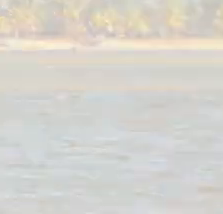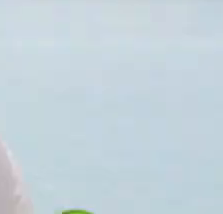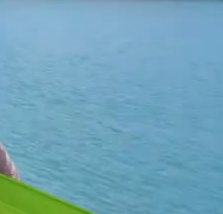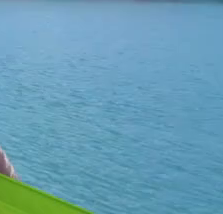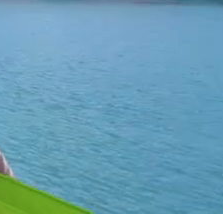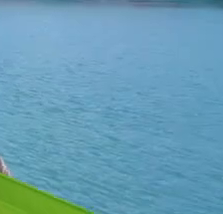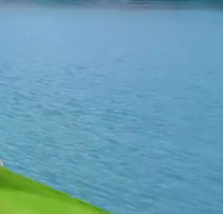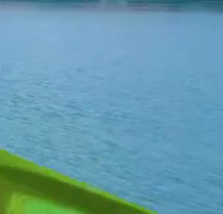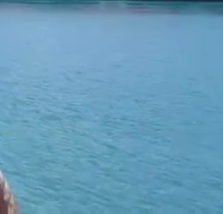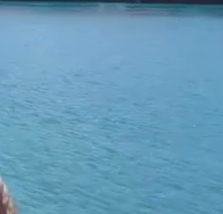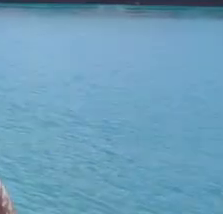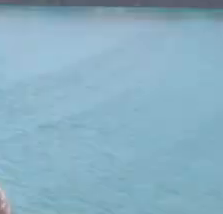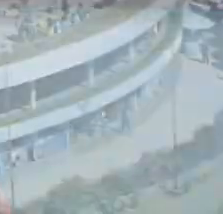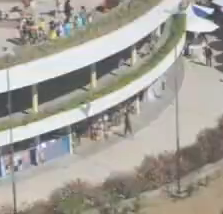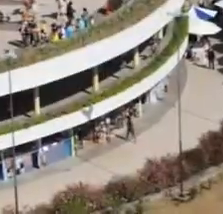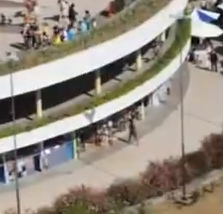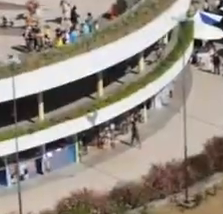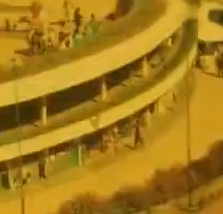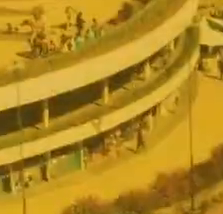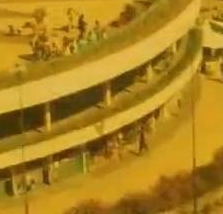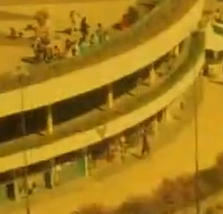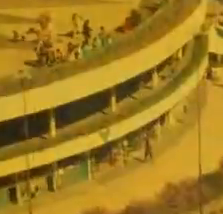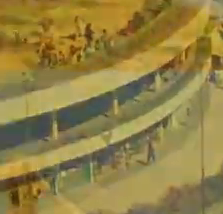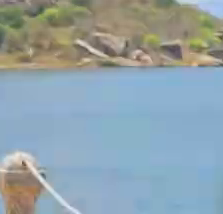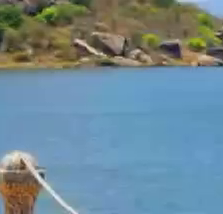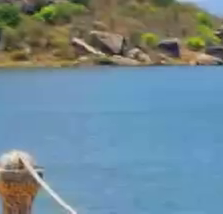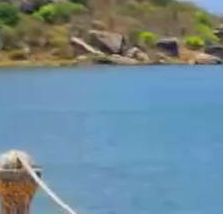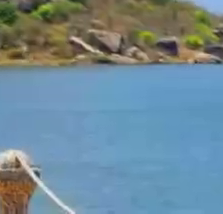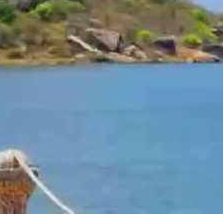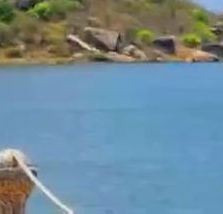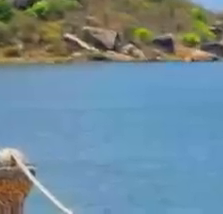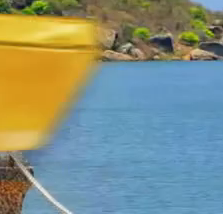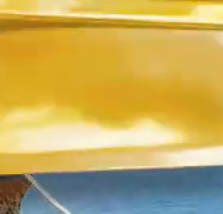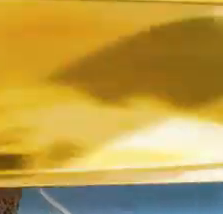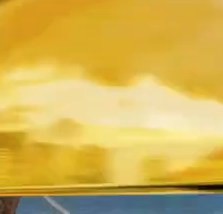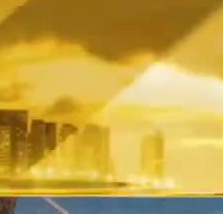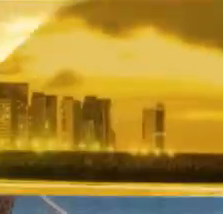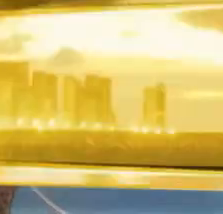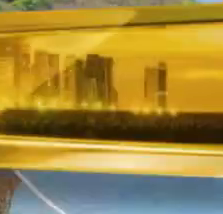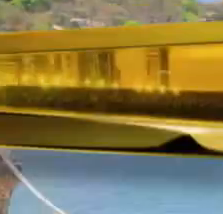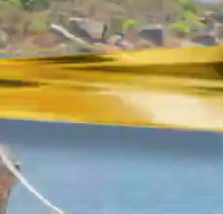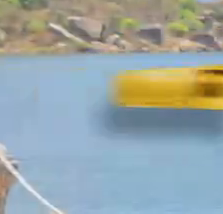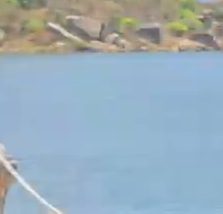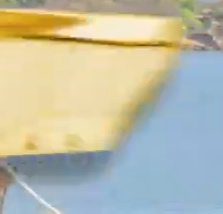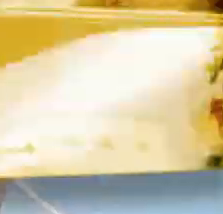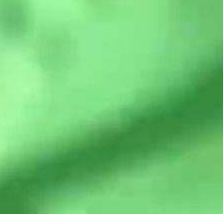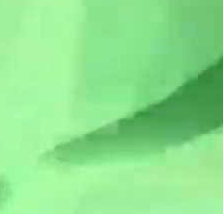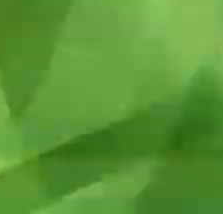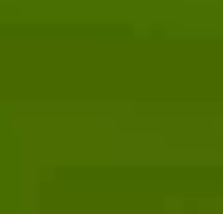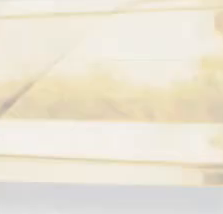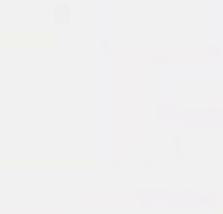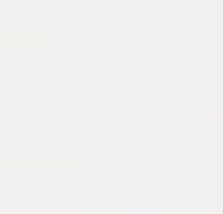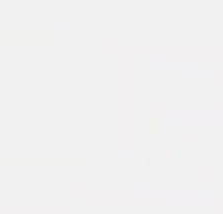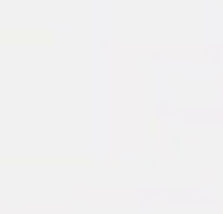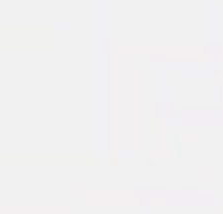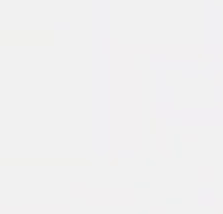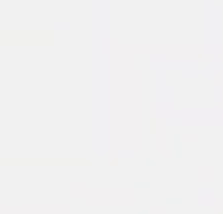Nossa marca é mudar para você se ver melhor aqui na TV